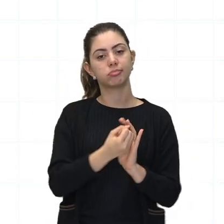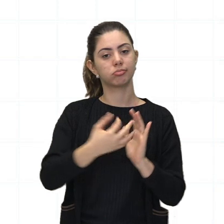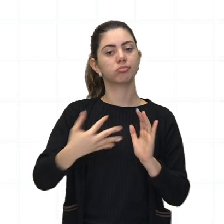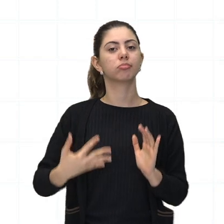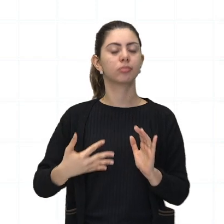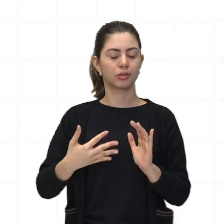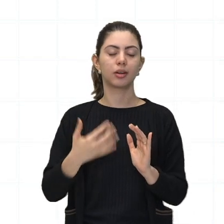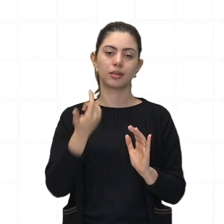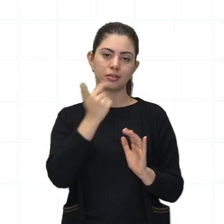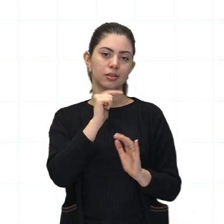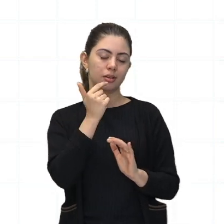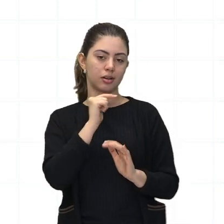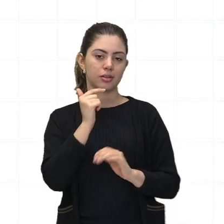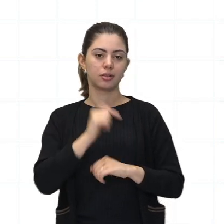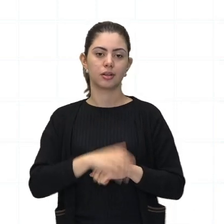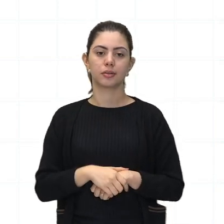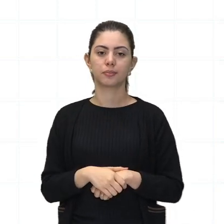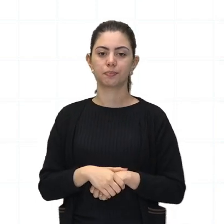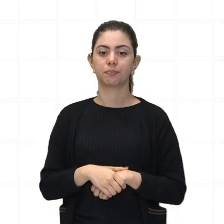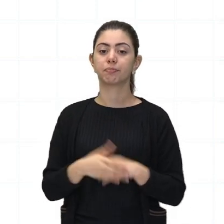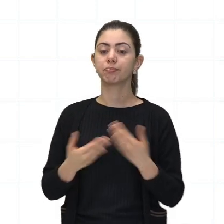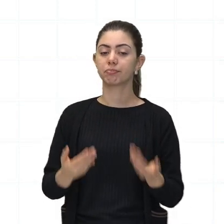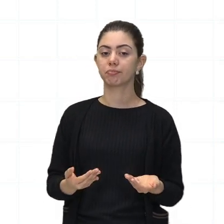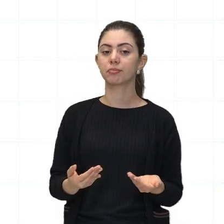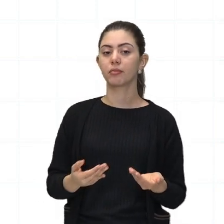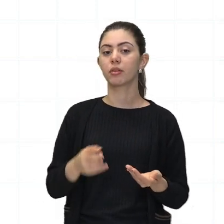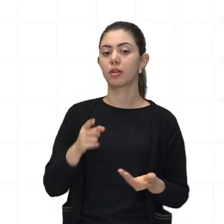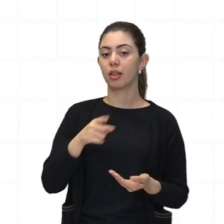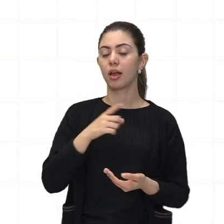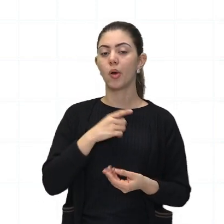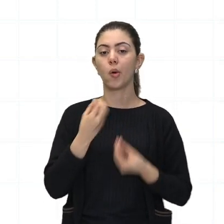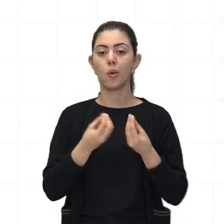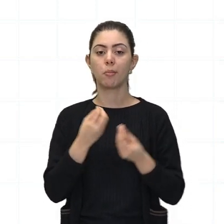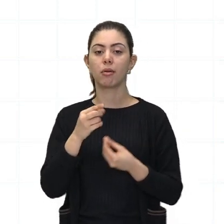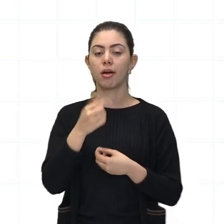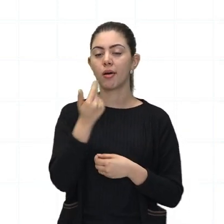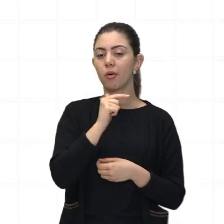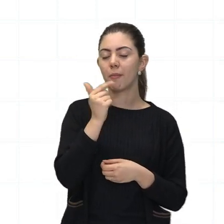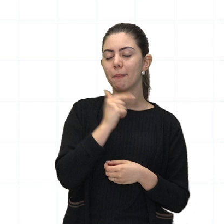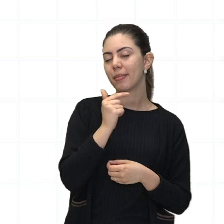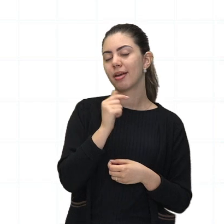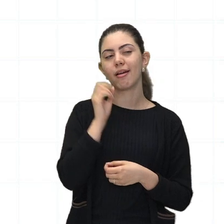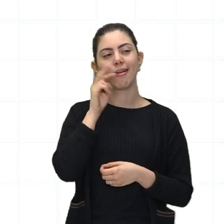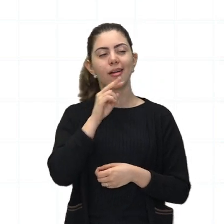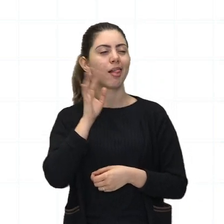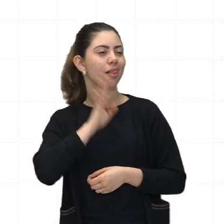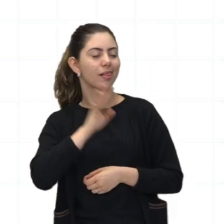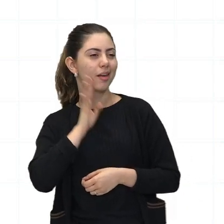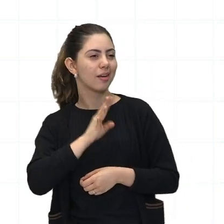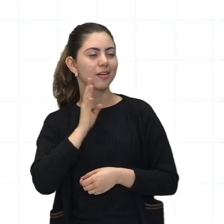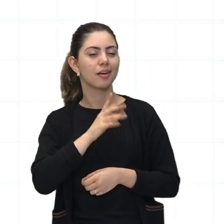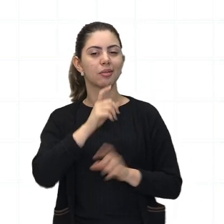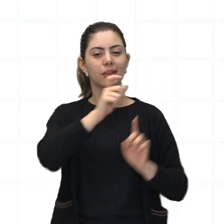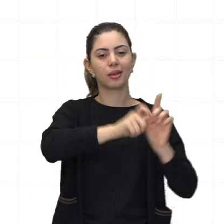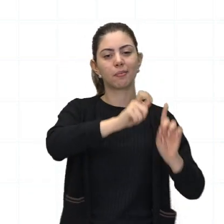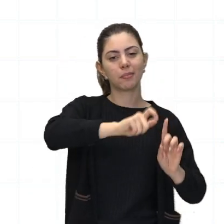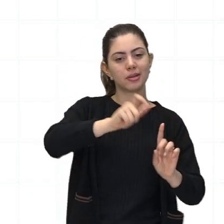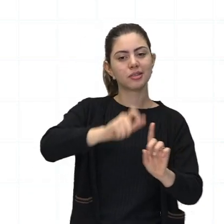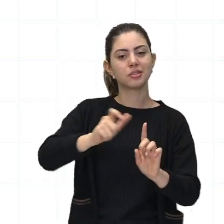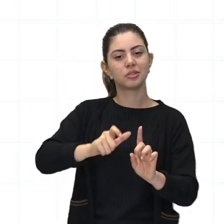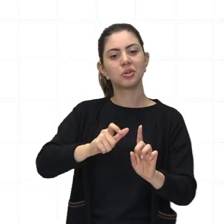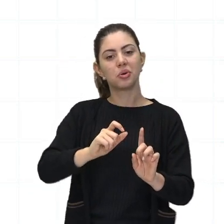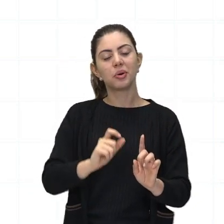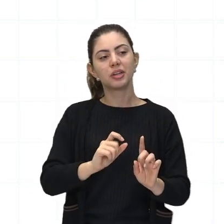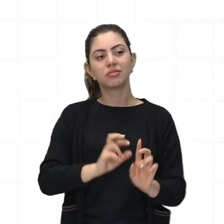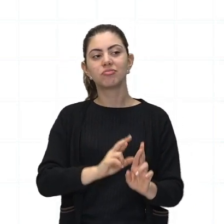muito engraçados para eles. As comédias tendem a ser mais leves e divertidas, com situações engraçadas e personagens